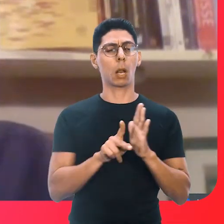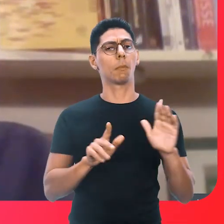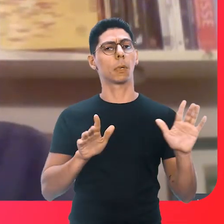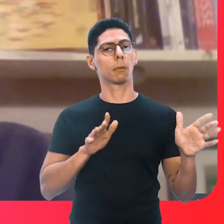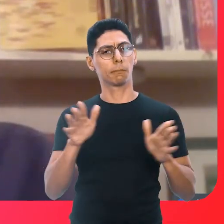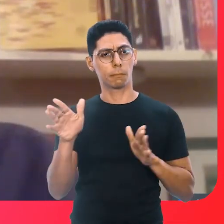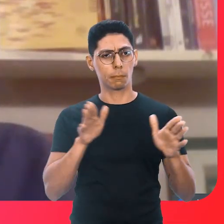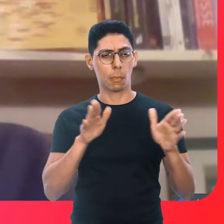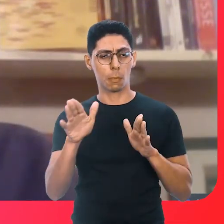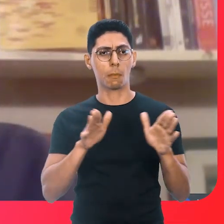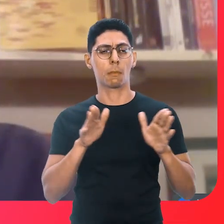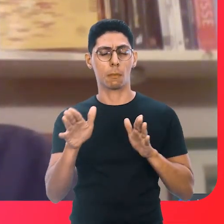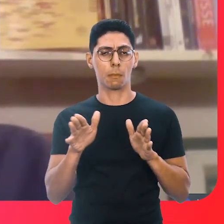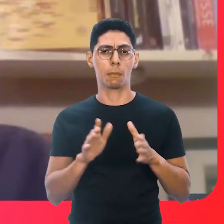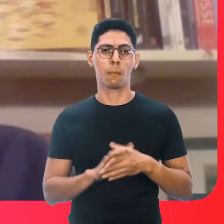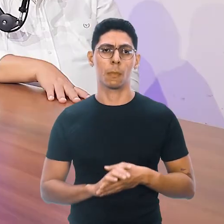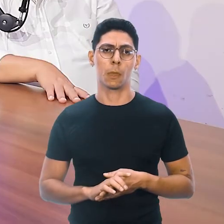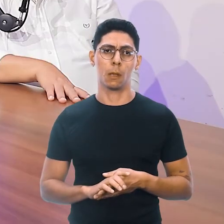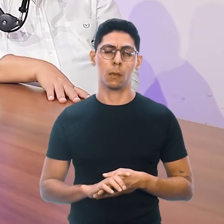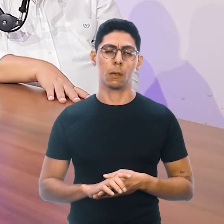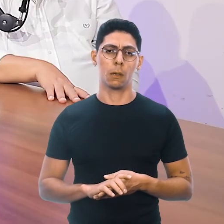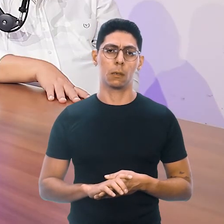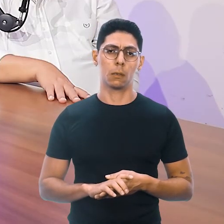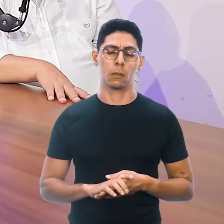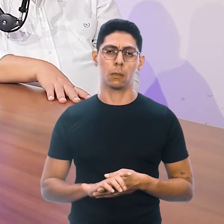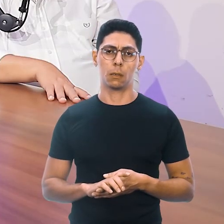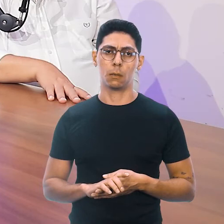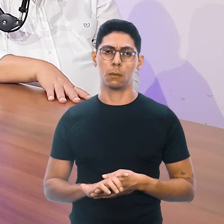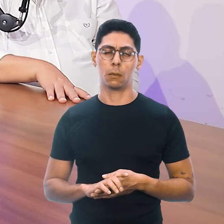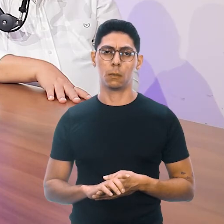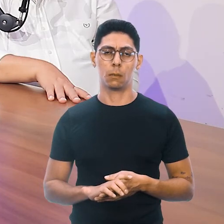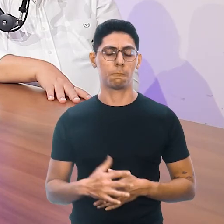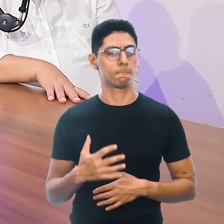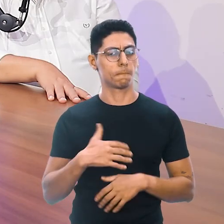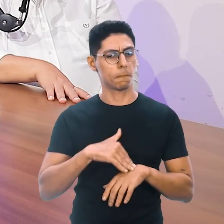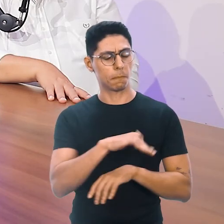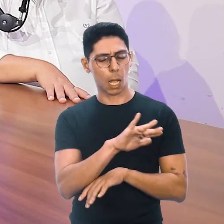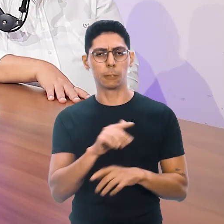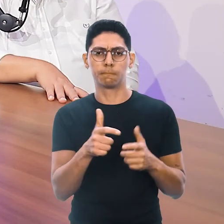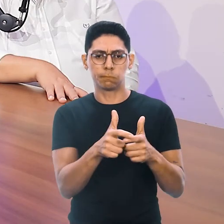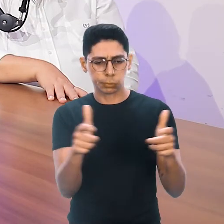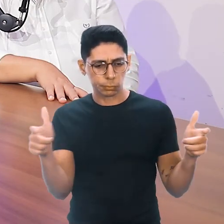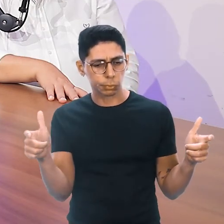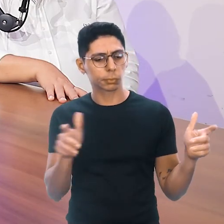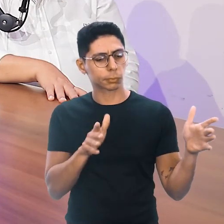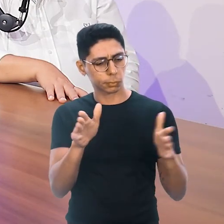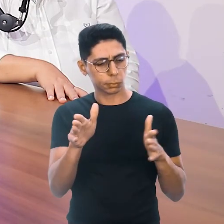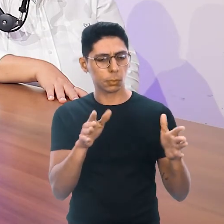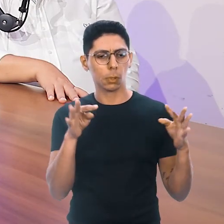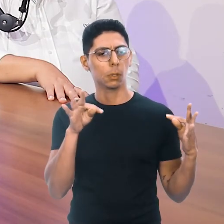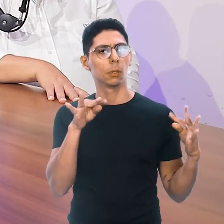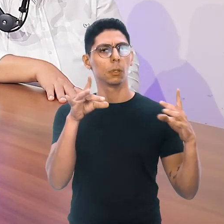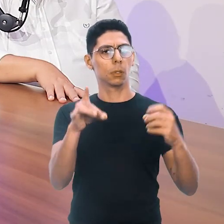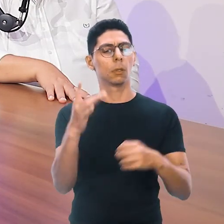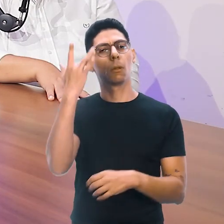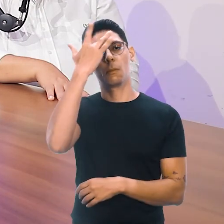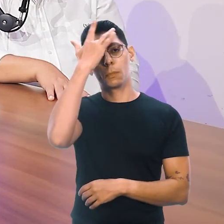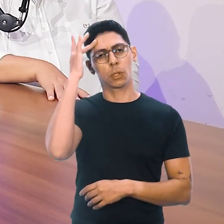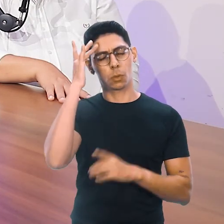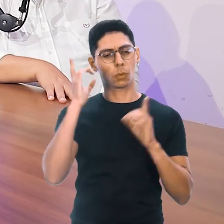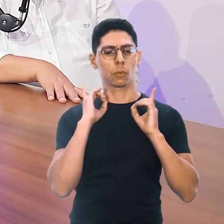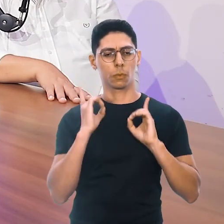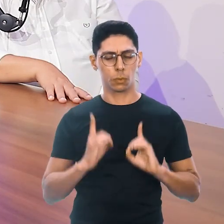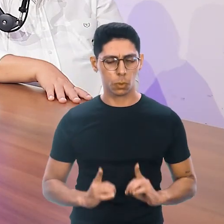A acessibilidade no sentido mais amplo que ela possa ter. A acessibilidade para todas as pessoas com